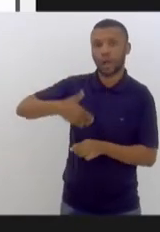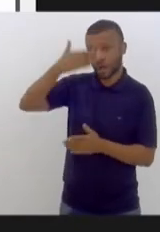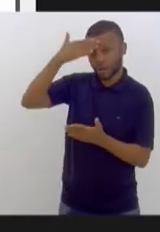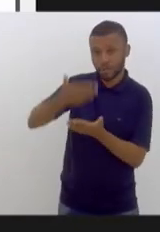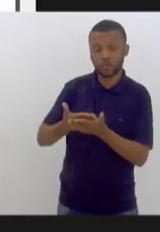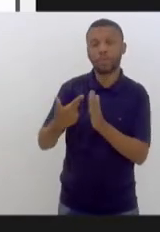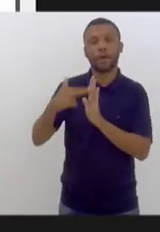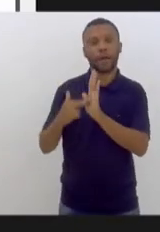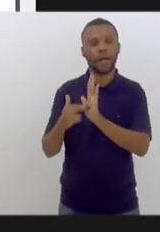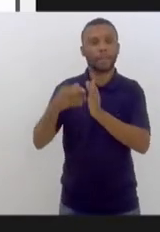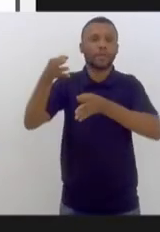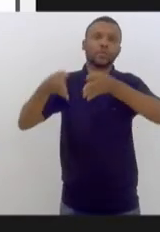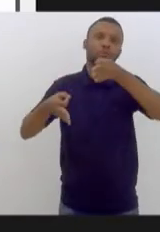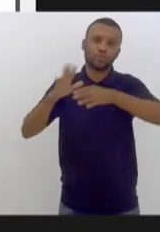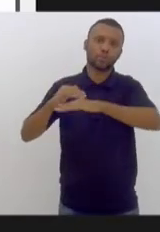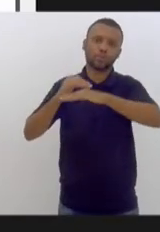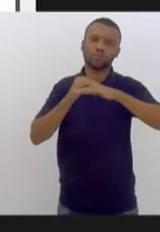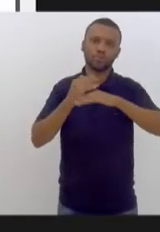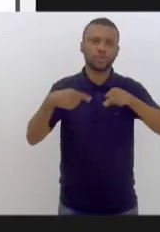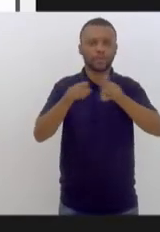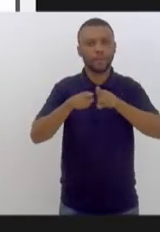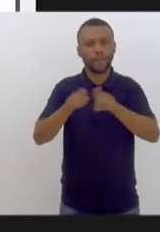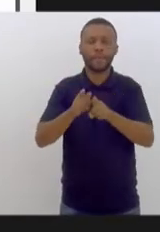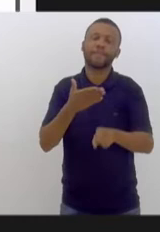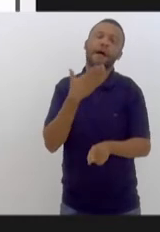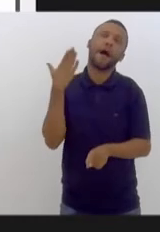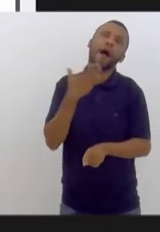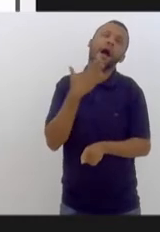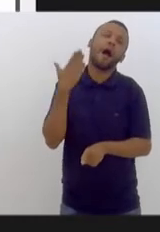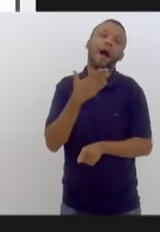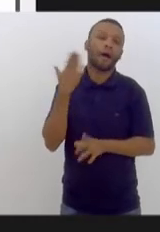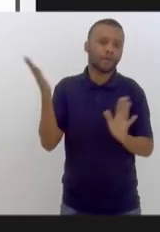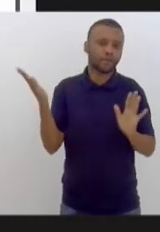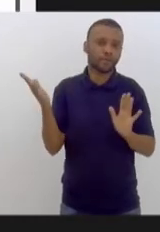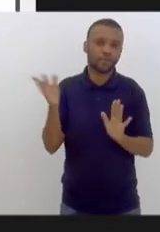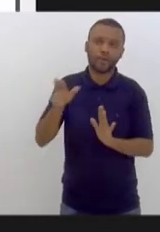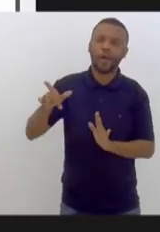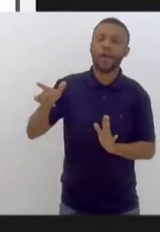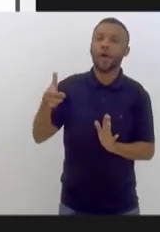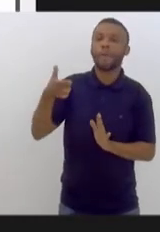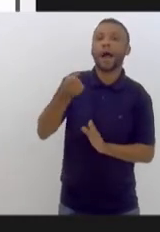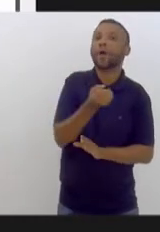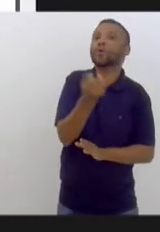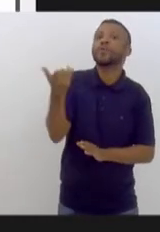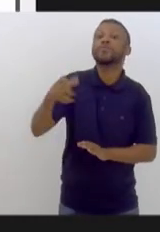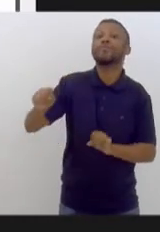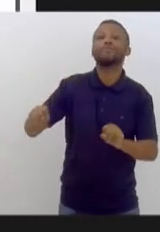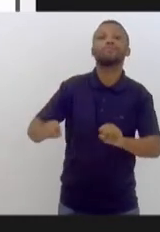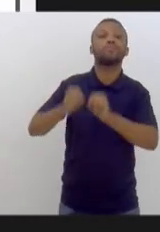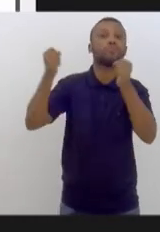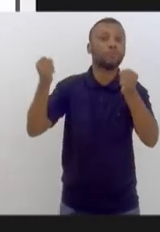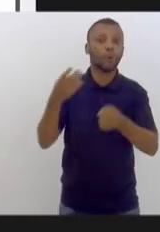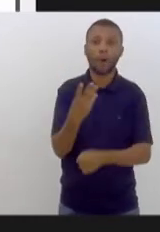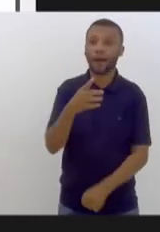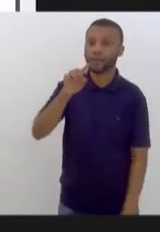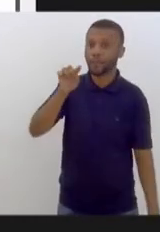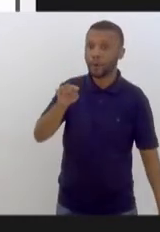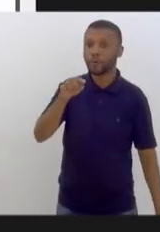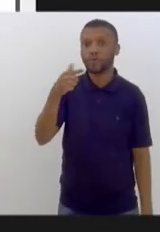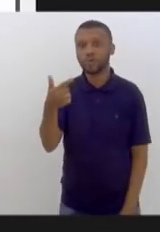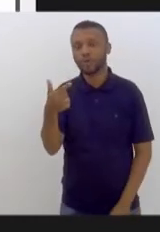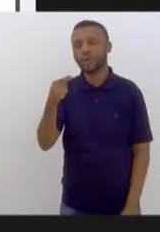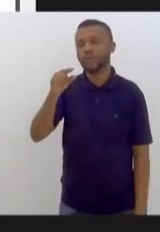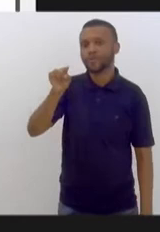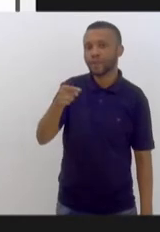critério mais justo. E fica também mais fácil, né? Não fica tão aquele número tão quebrado. A gente fica 4, 2.2, 0, 3, 5 e